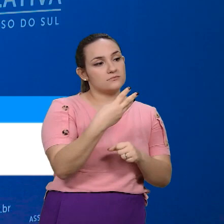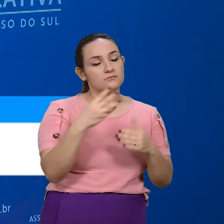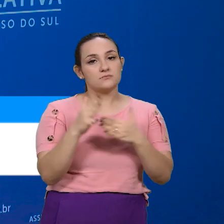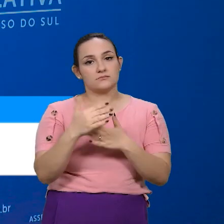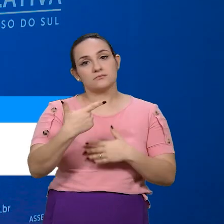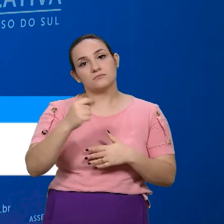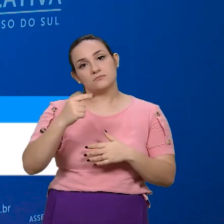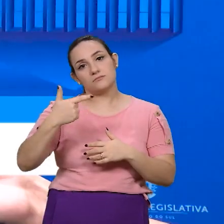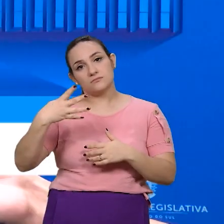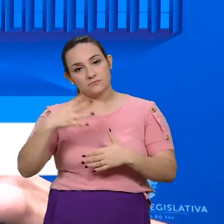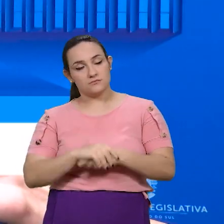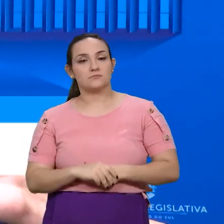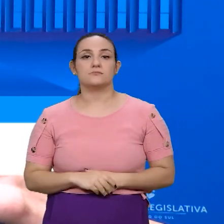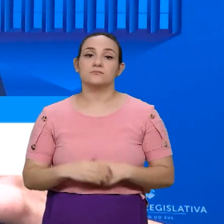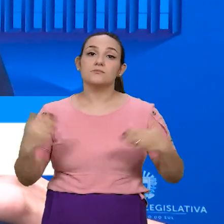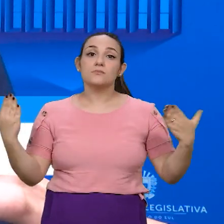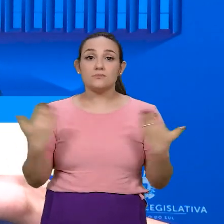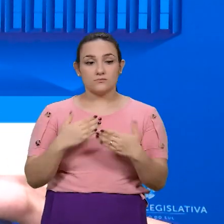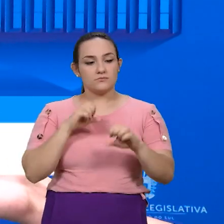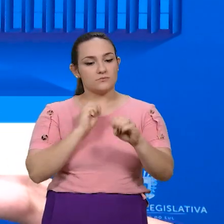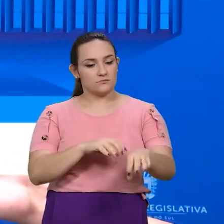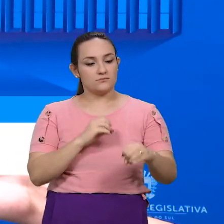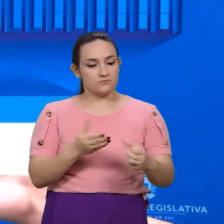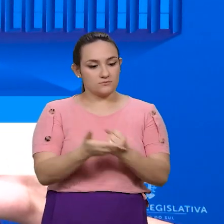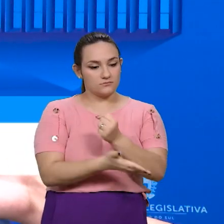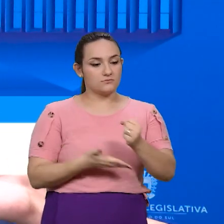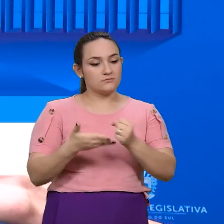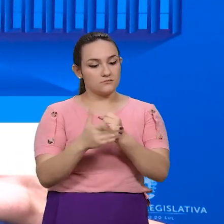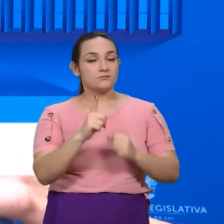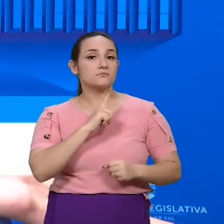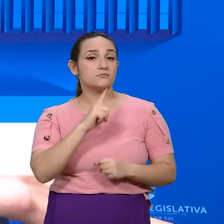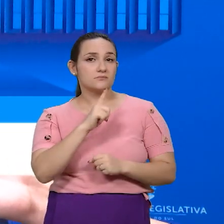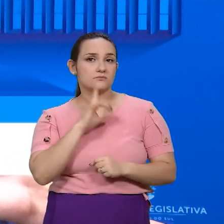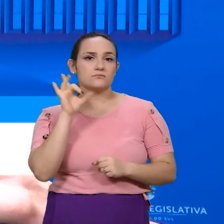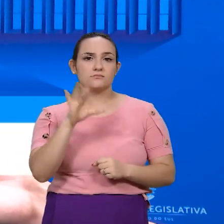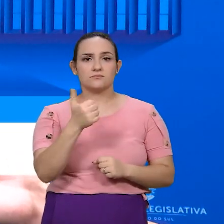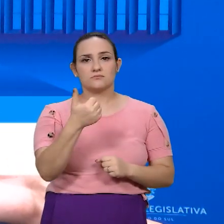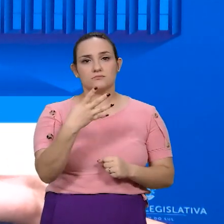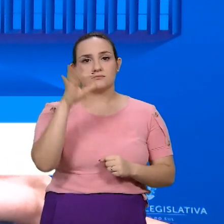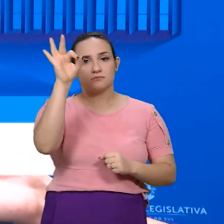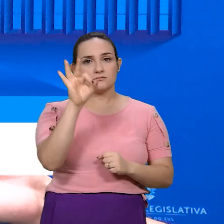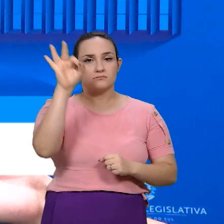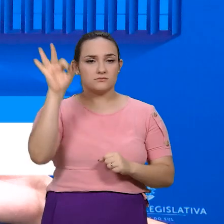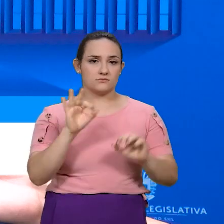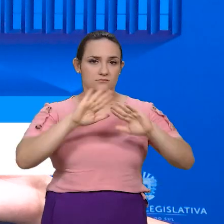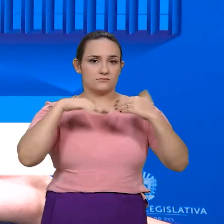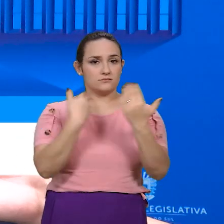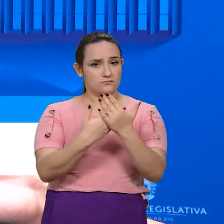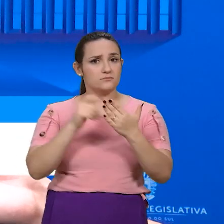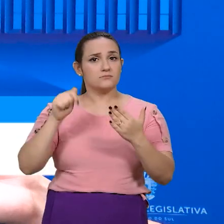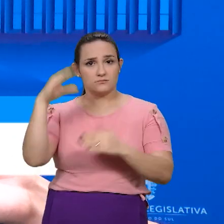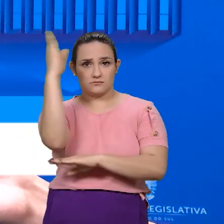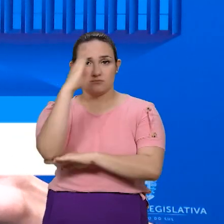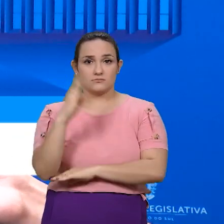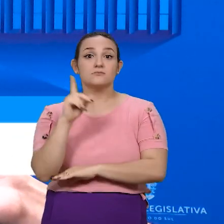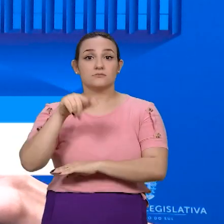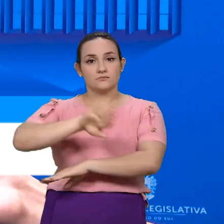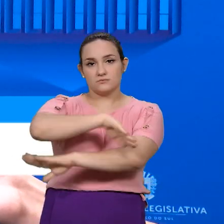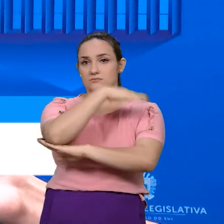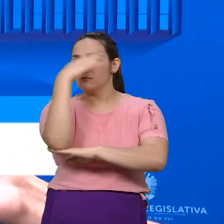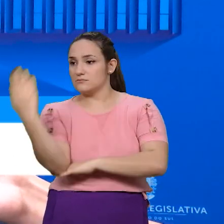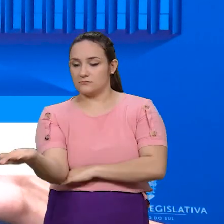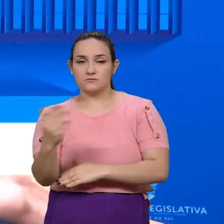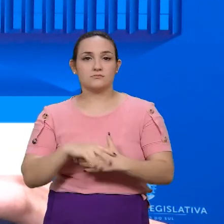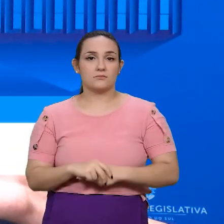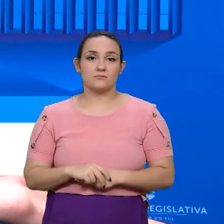e 2024. Hoje, no ensino fundamental, nós temos apenas 14% de escolas no Brasil que são de tempo